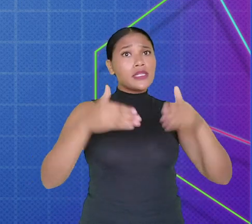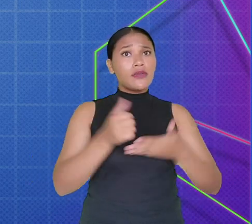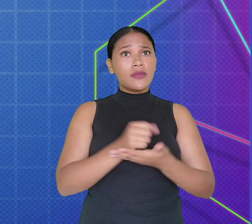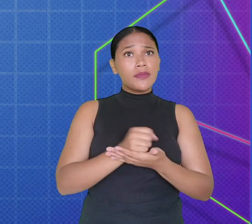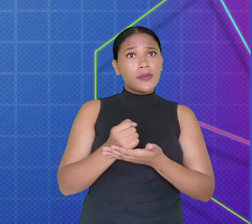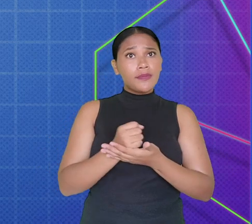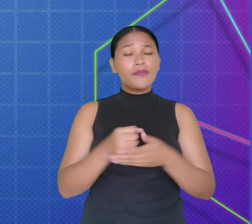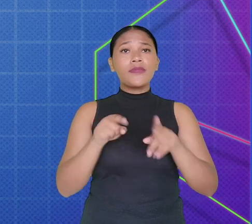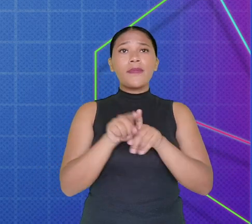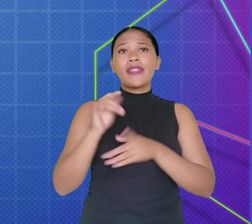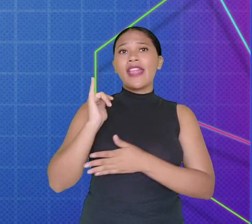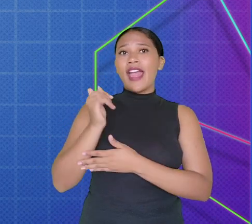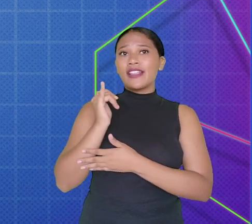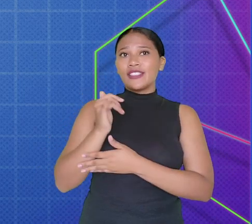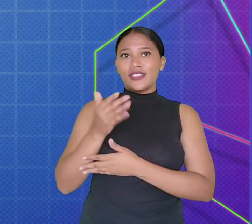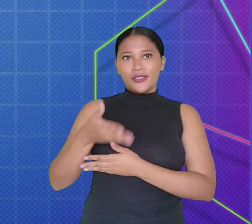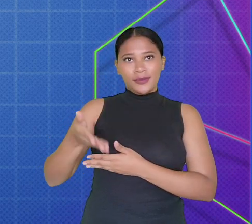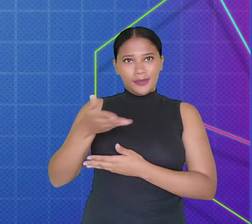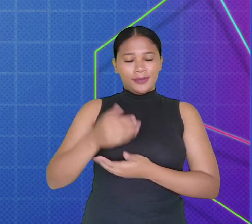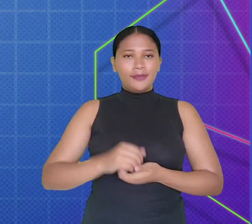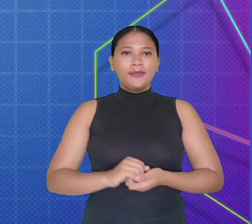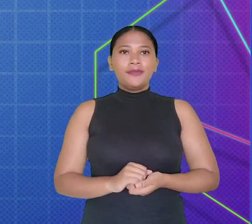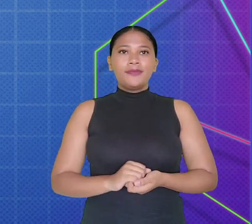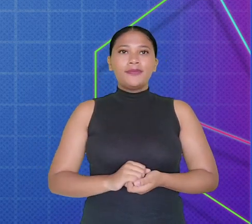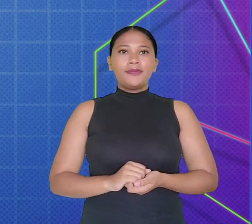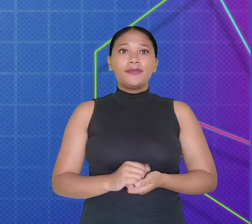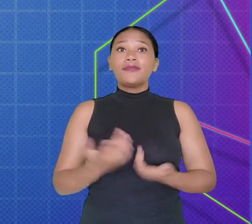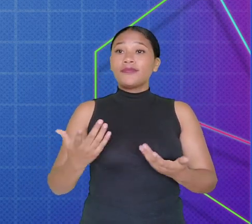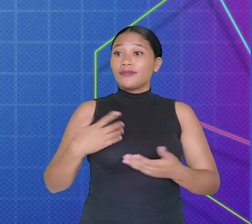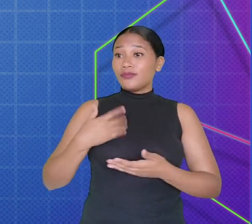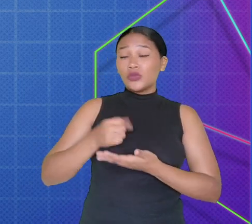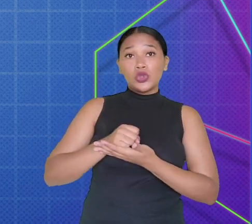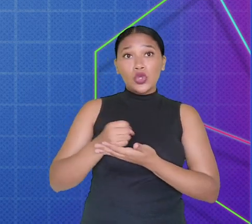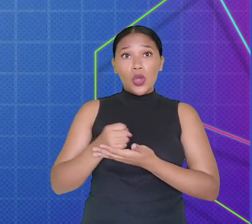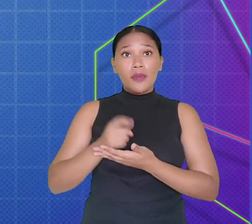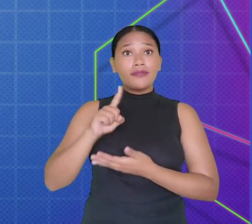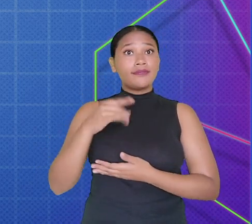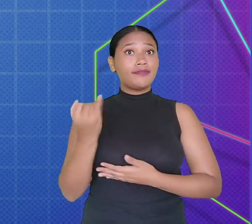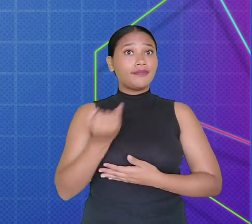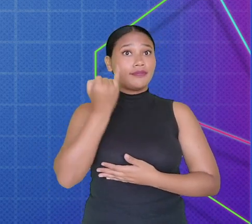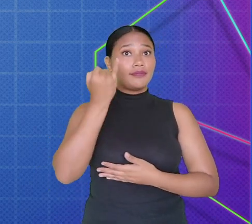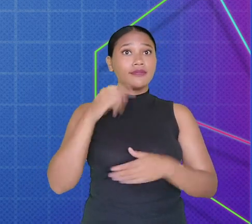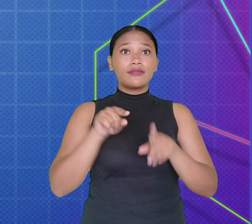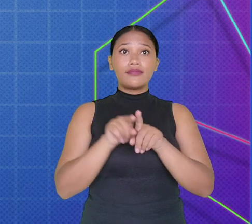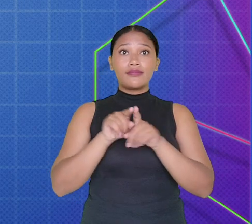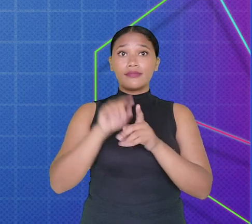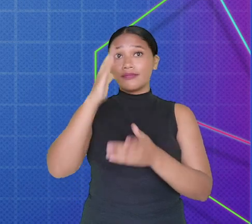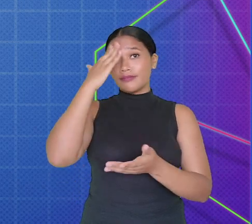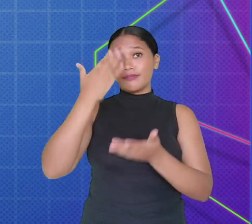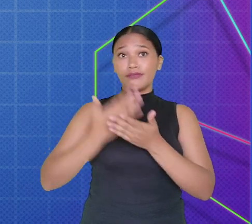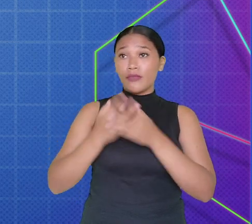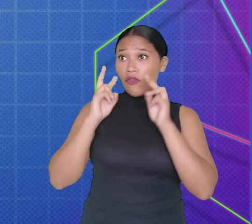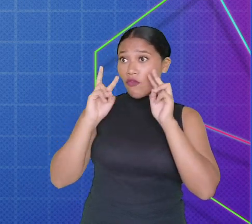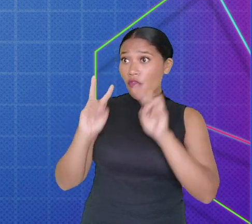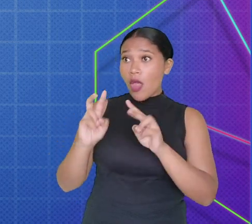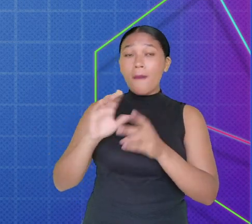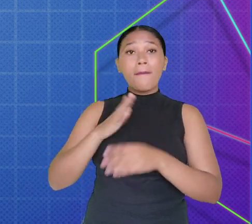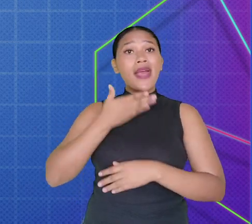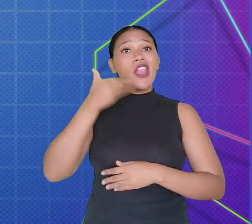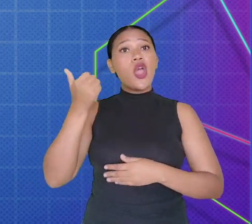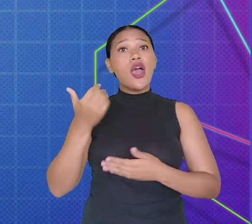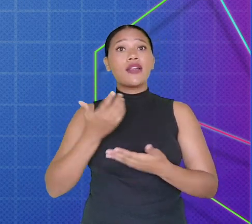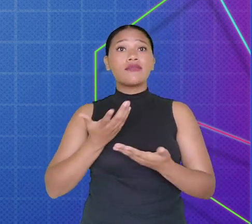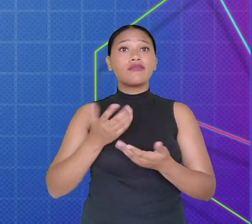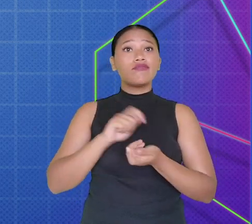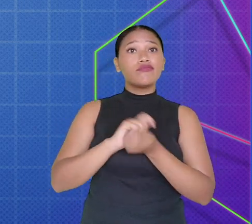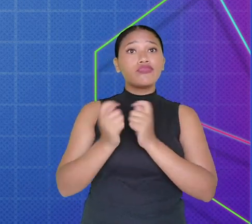papel específico na jogabilidade e na narrativa do jogo. Ao projetar um jogo, é importante considerar o tipo de interação que